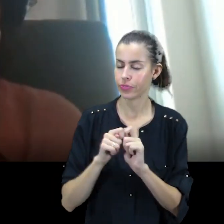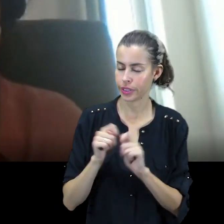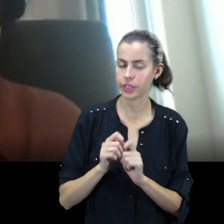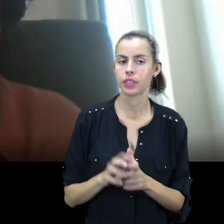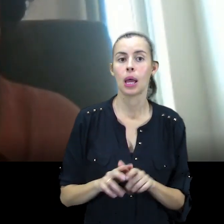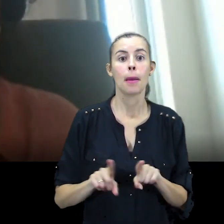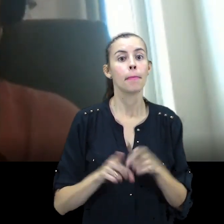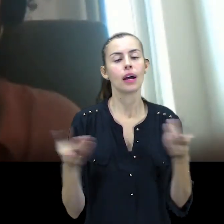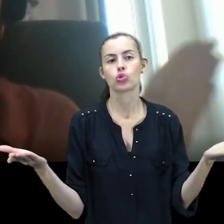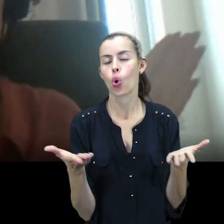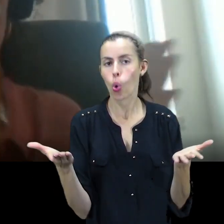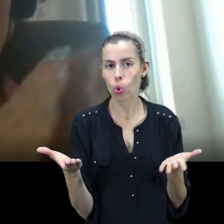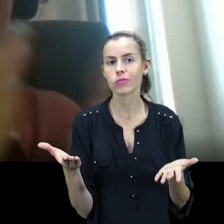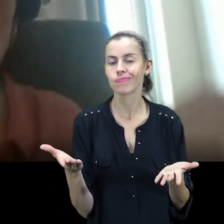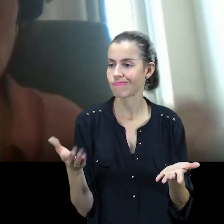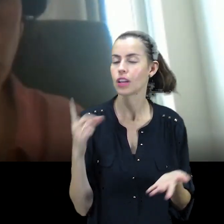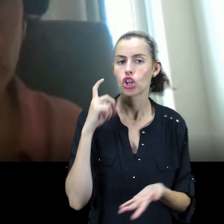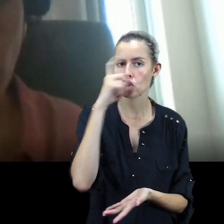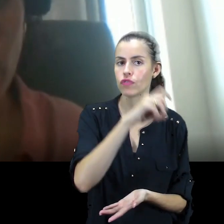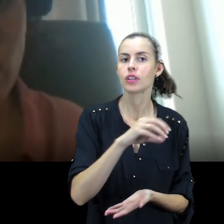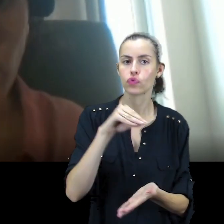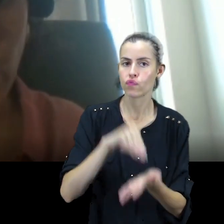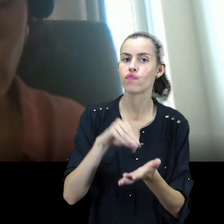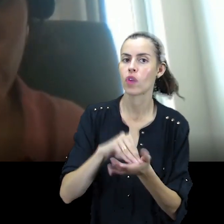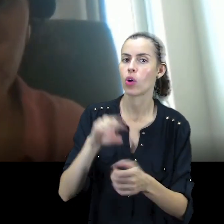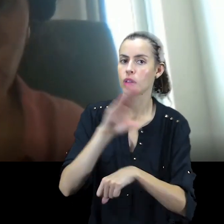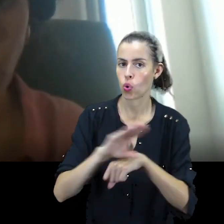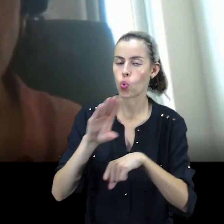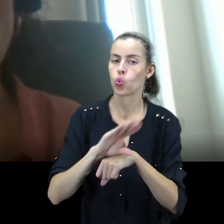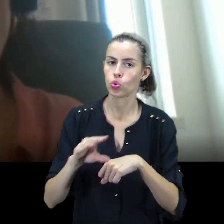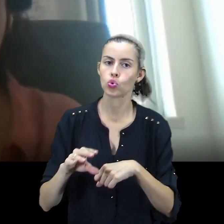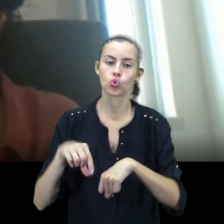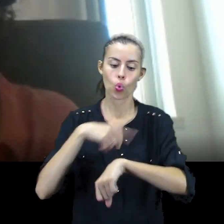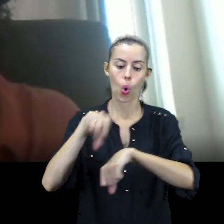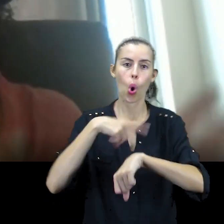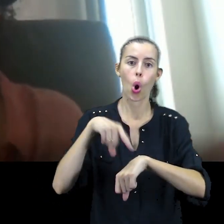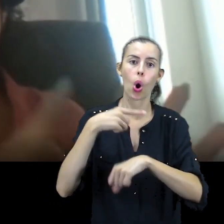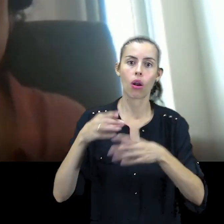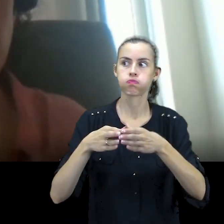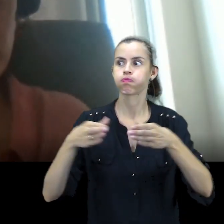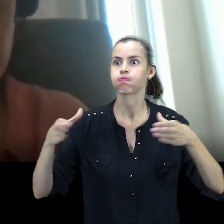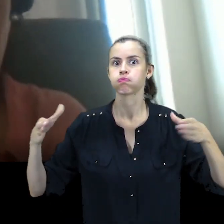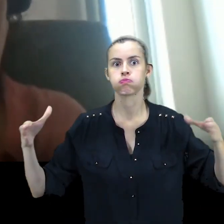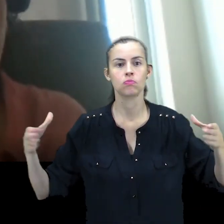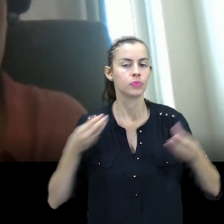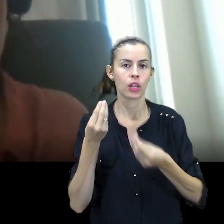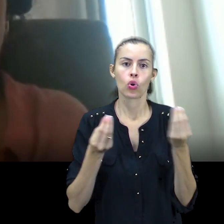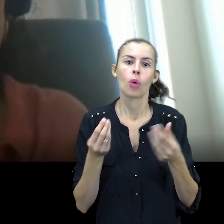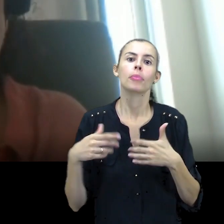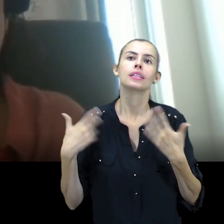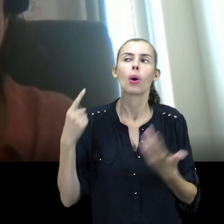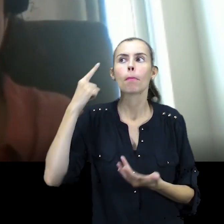relações étnico-raciais, a gente tem módulos menores, com carga horária menor, onde a gente oferta com determinadas